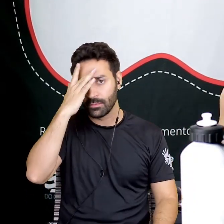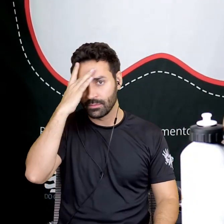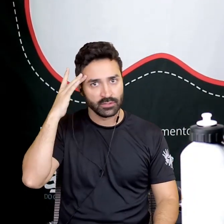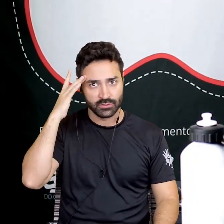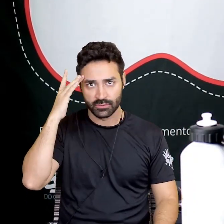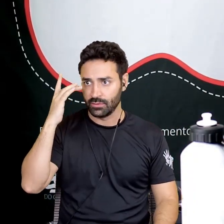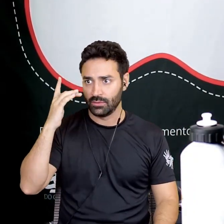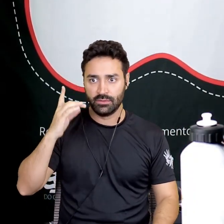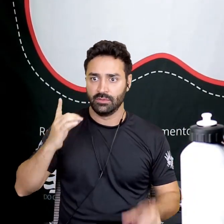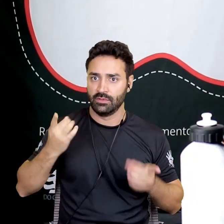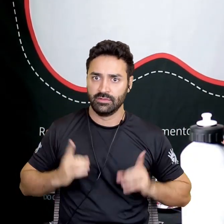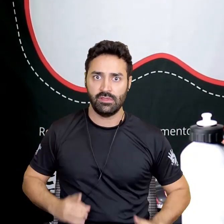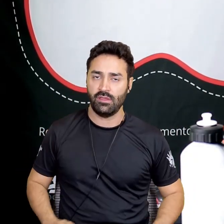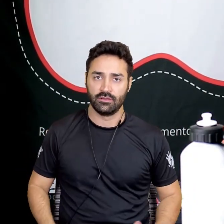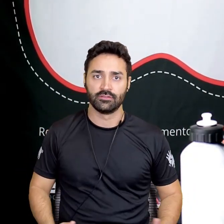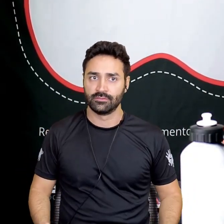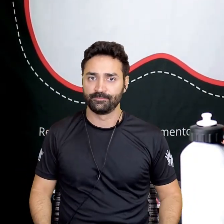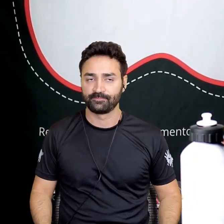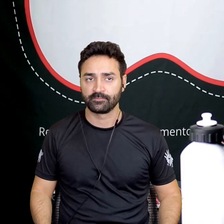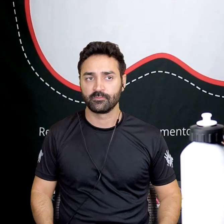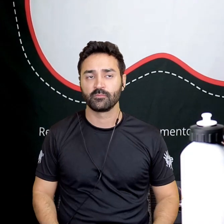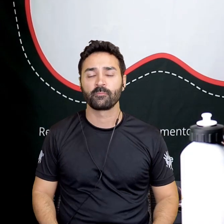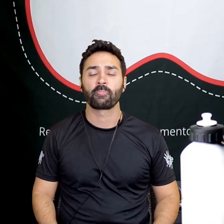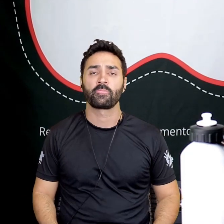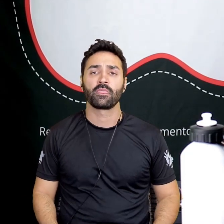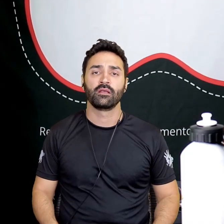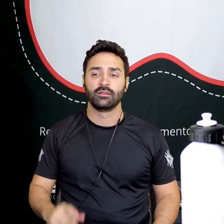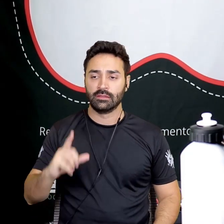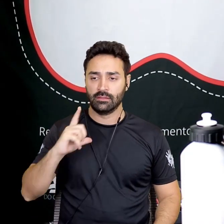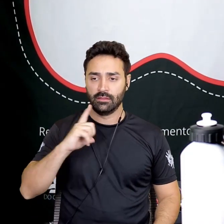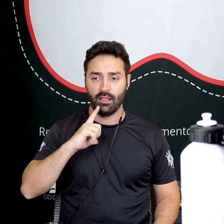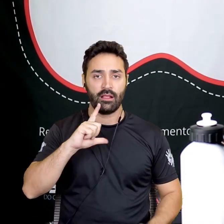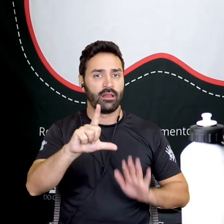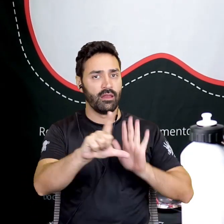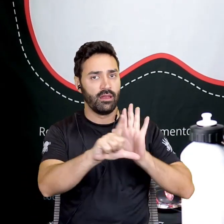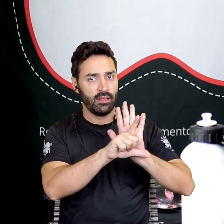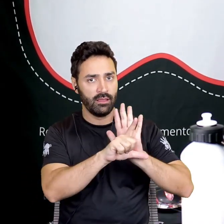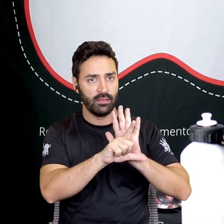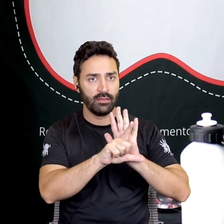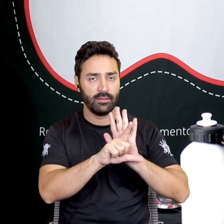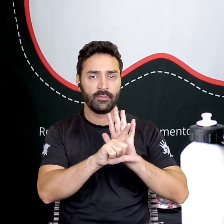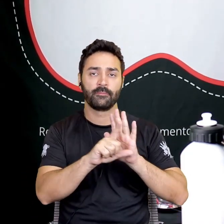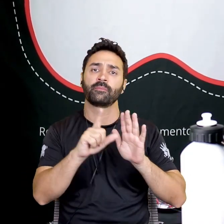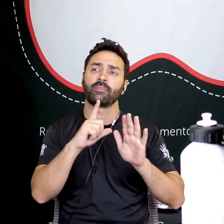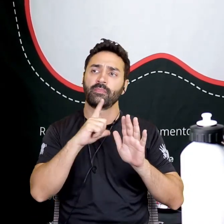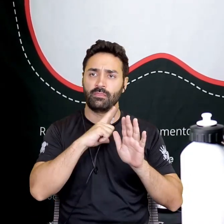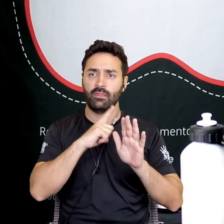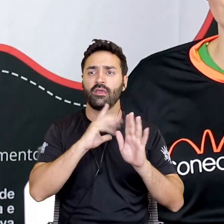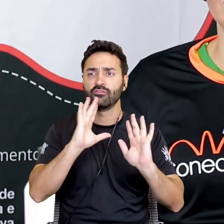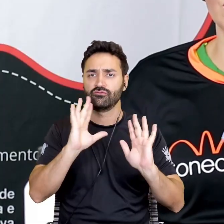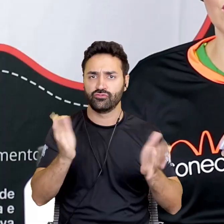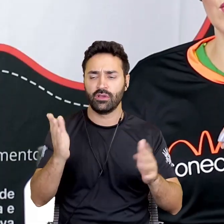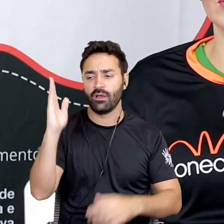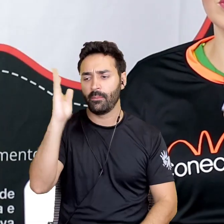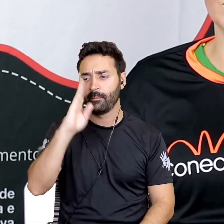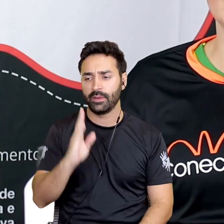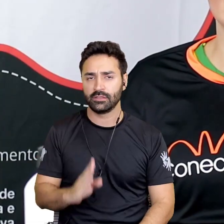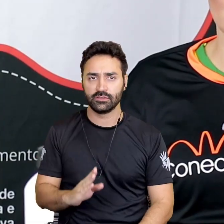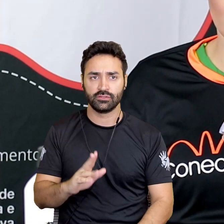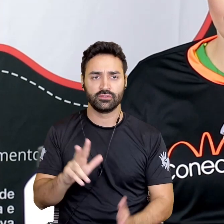têm alguma deficiência. Existe uma legislação, uma convenção que o Brasil ratificou